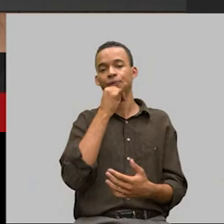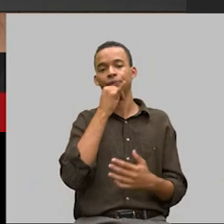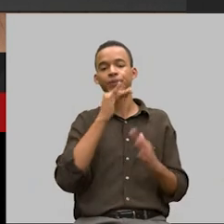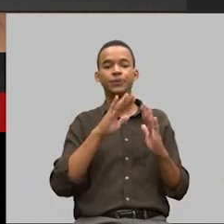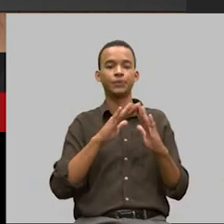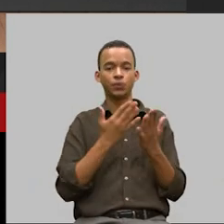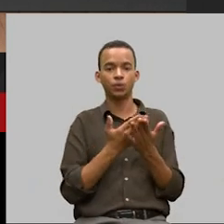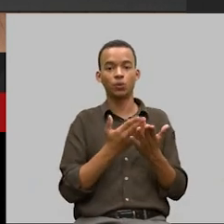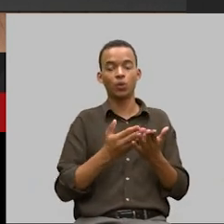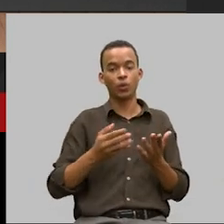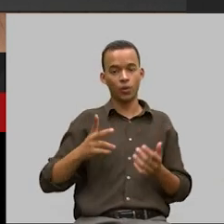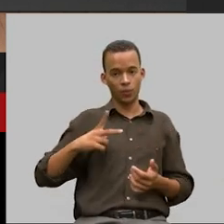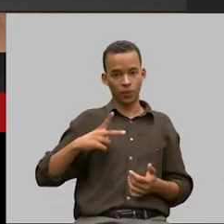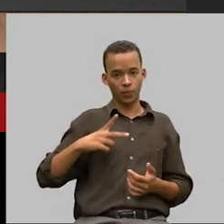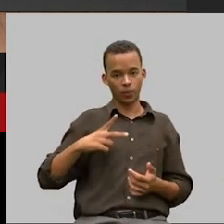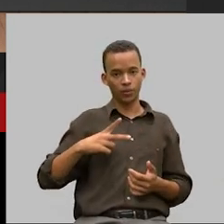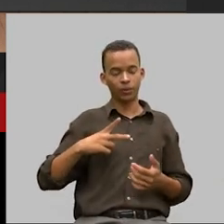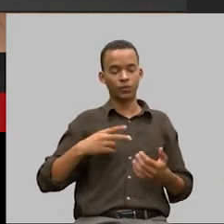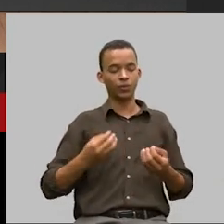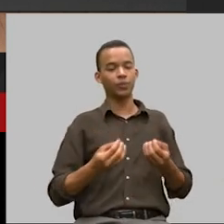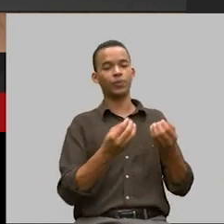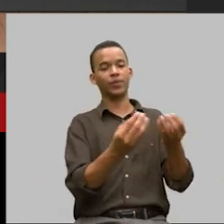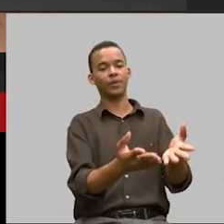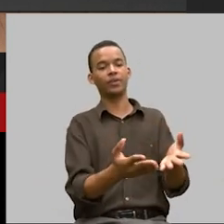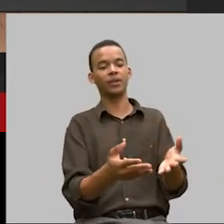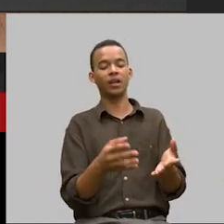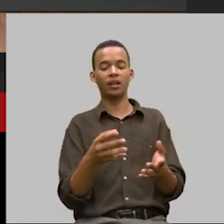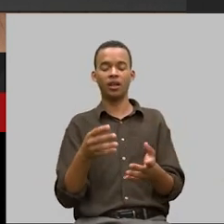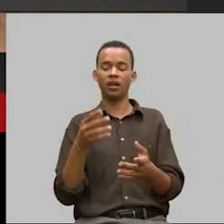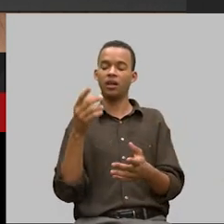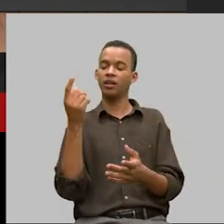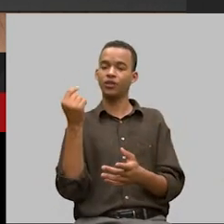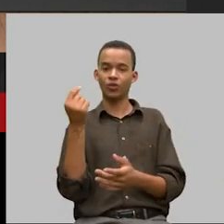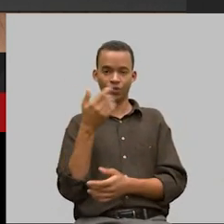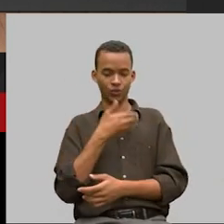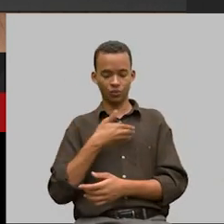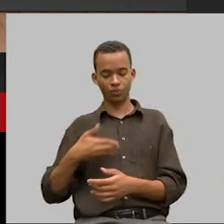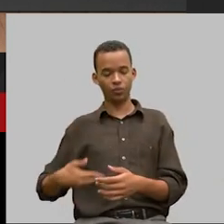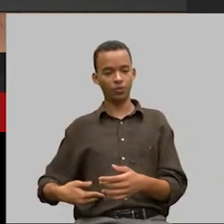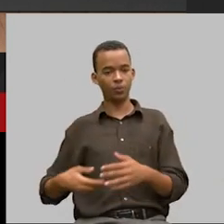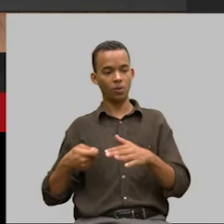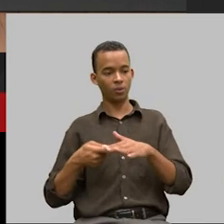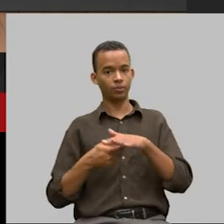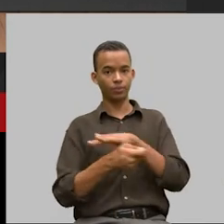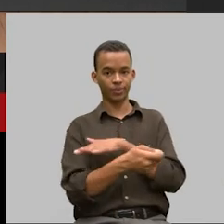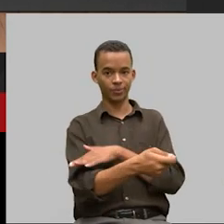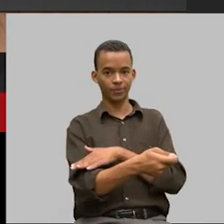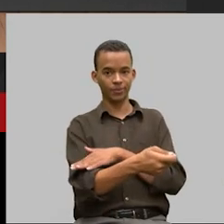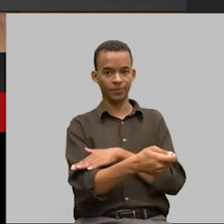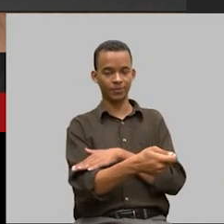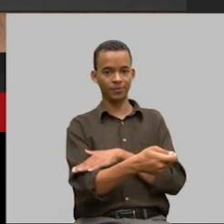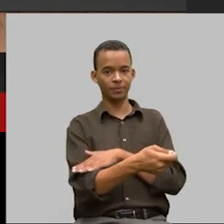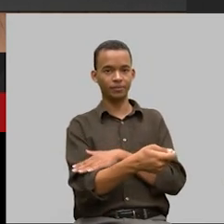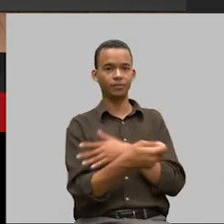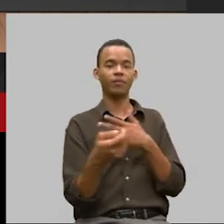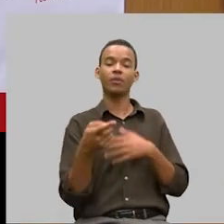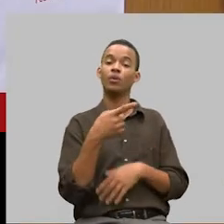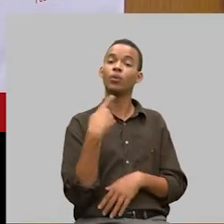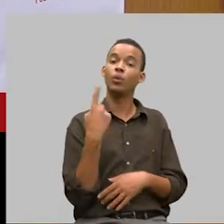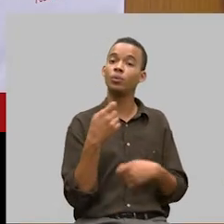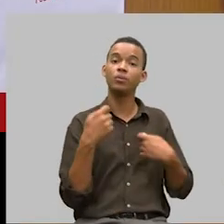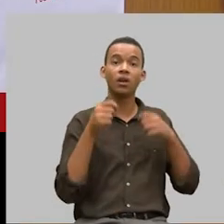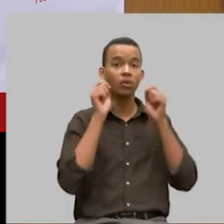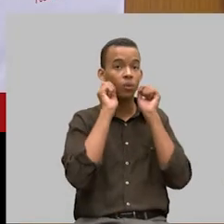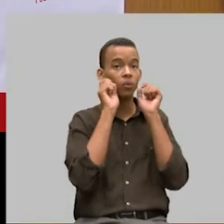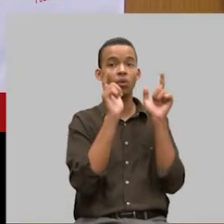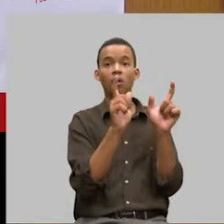pra iniciativa privada assim ó toma que a verba pública é sua e a gente precisa começar a ficar atento para